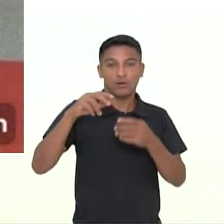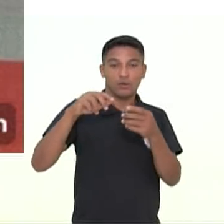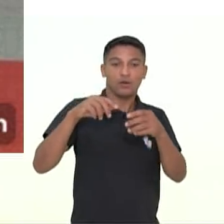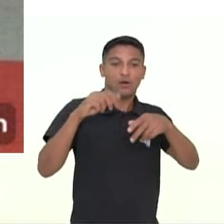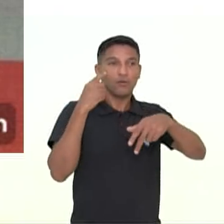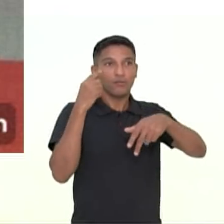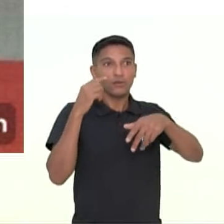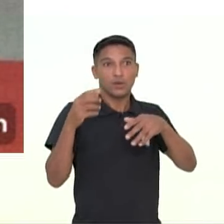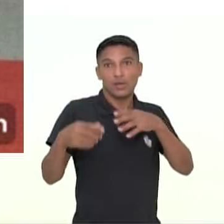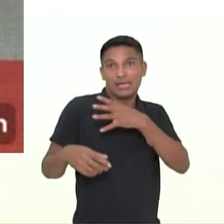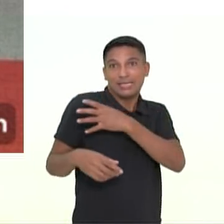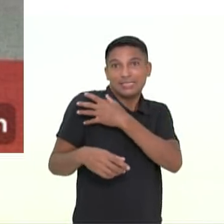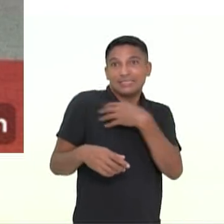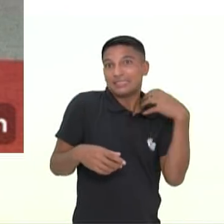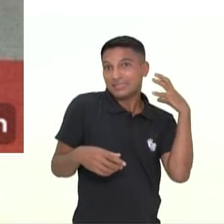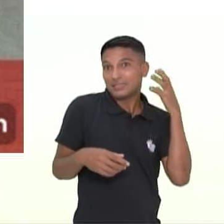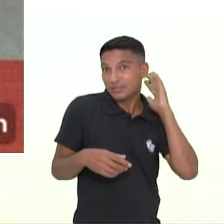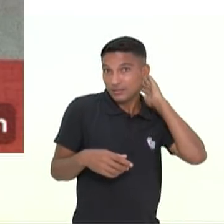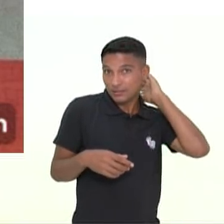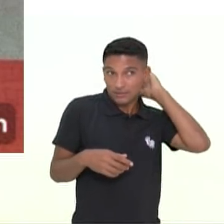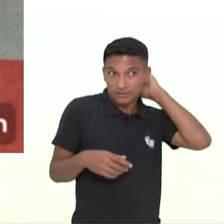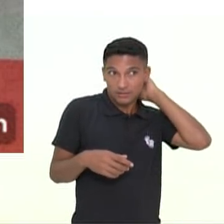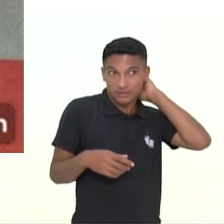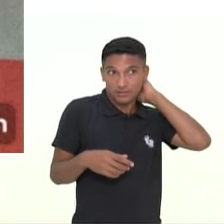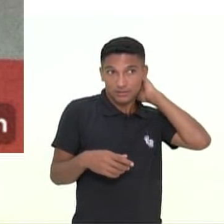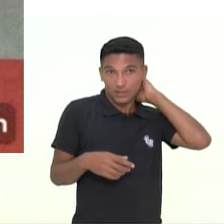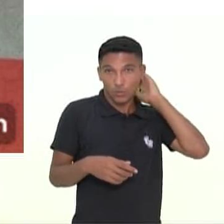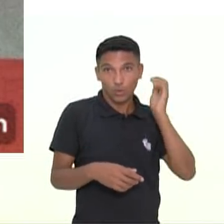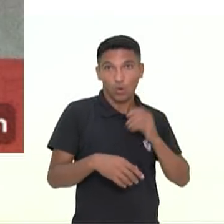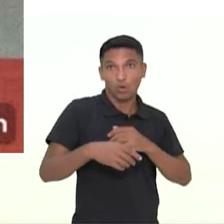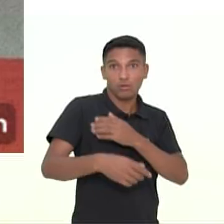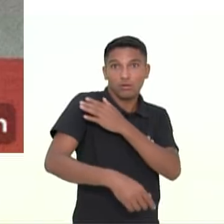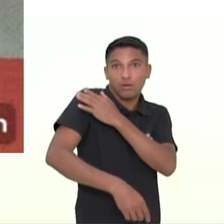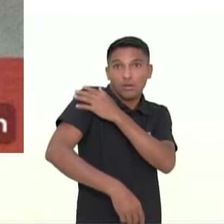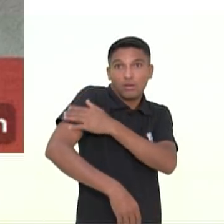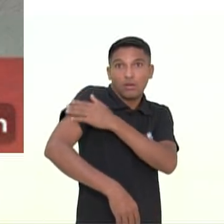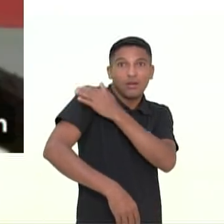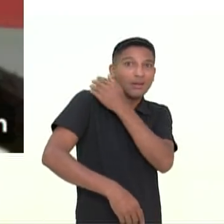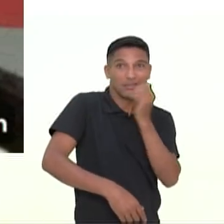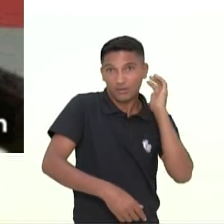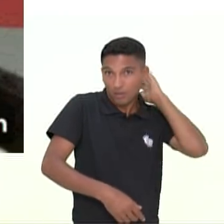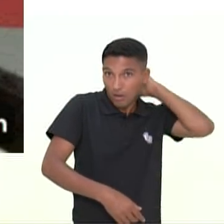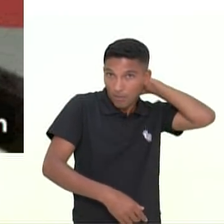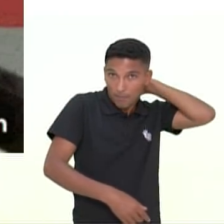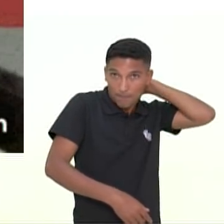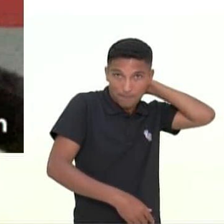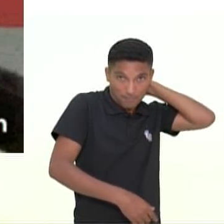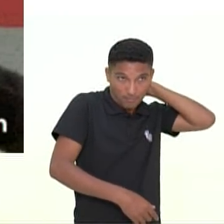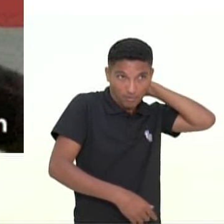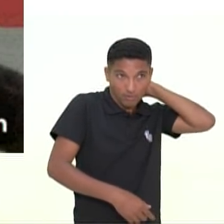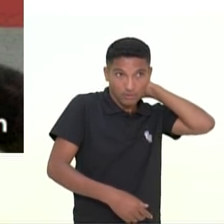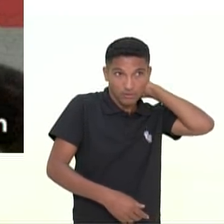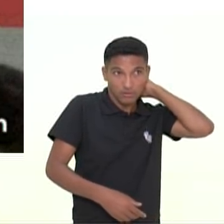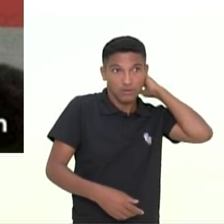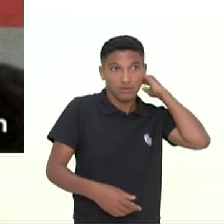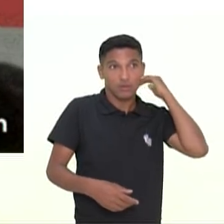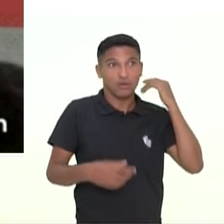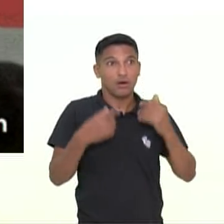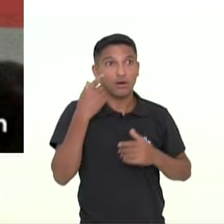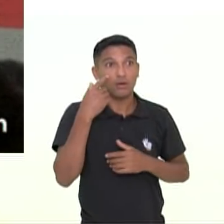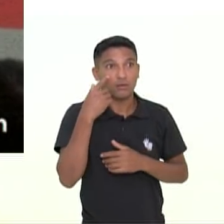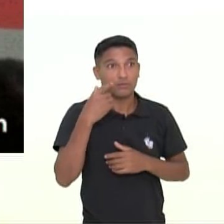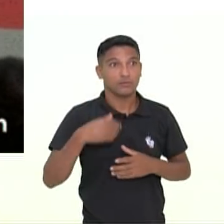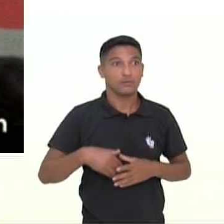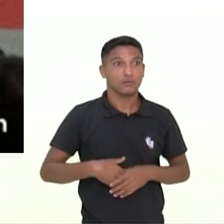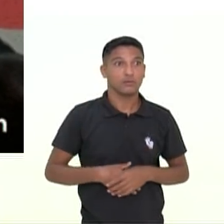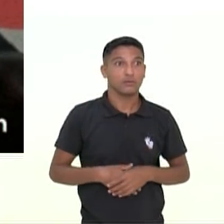de segurar a cabeça de uma forma que protege o pescoço do adversário, Para que